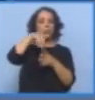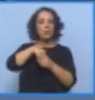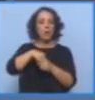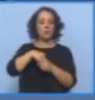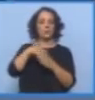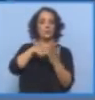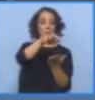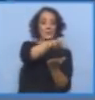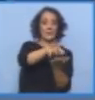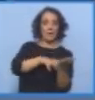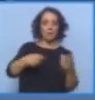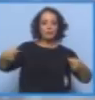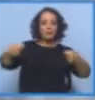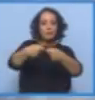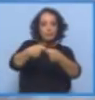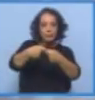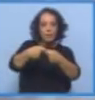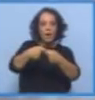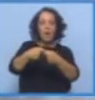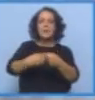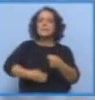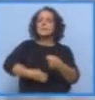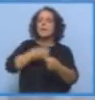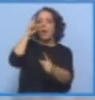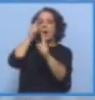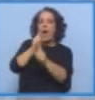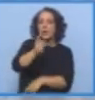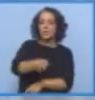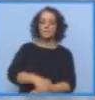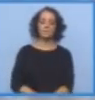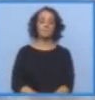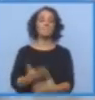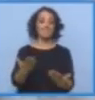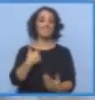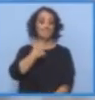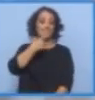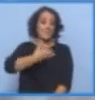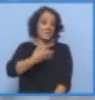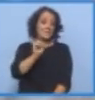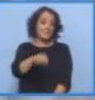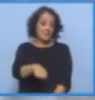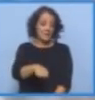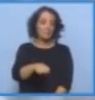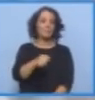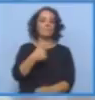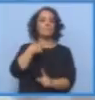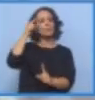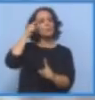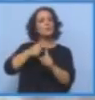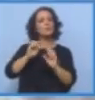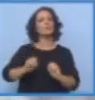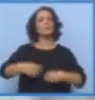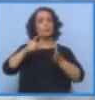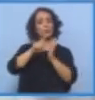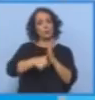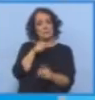dos textos seja feita, sobretudo da sua mensagem. Acreditamos que sim, esse foi o objetivo pelo qual começámos por lançar este